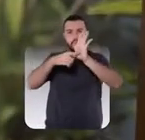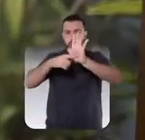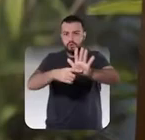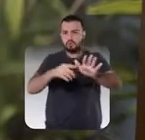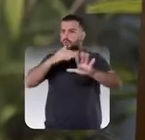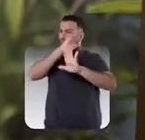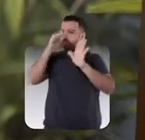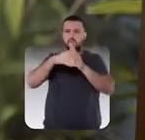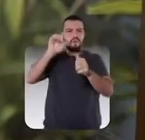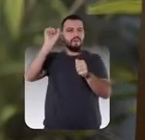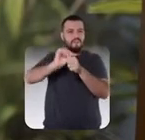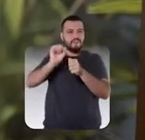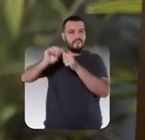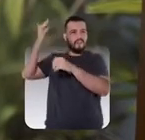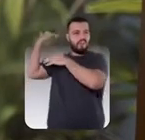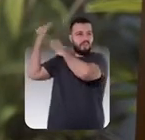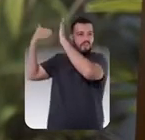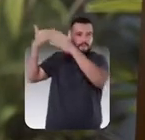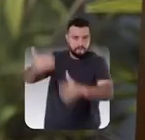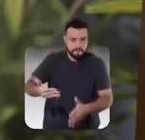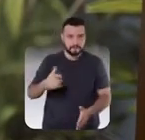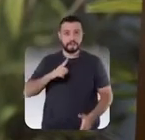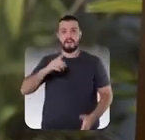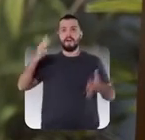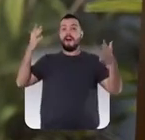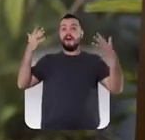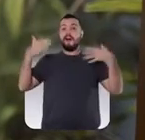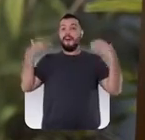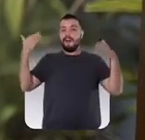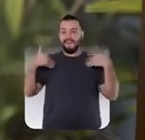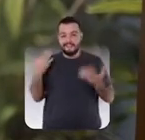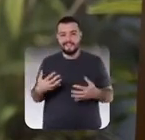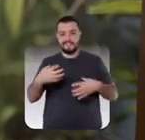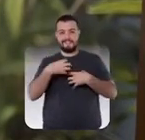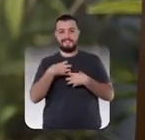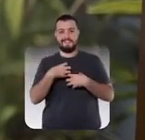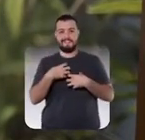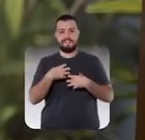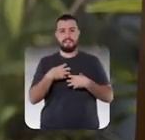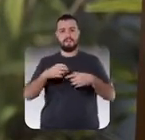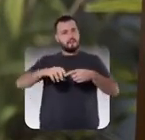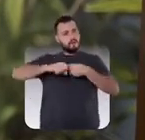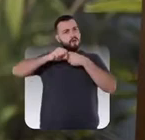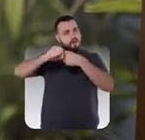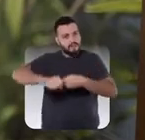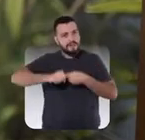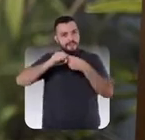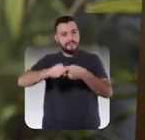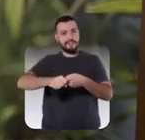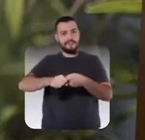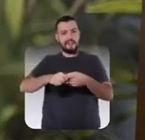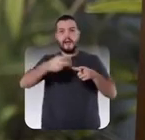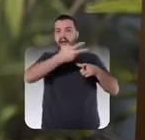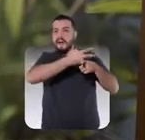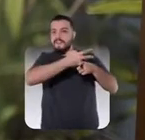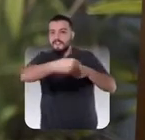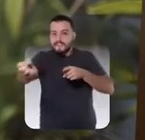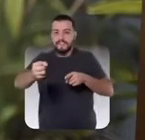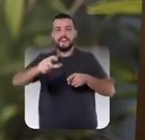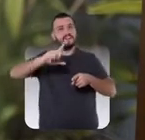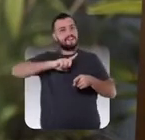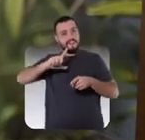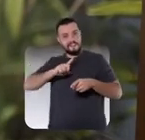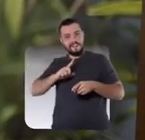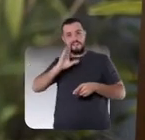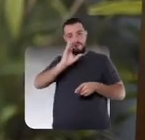seguir em frente com muito otimismo, com muita alegria e confiantes que a vitória vai vir e que Balsas é